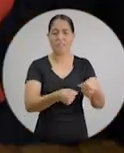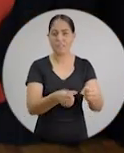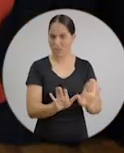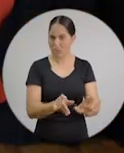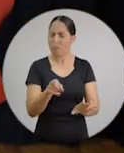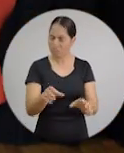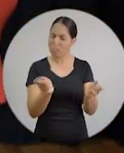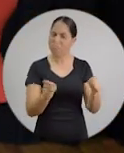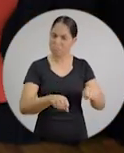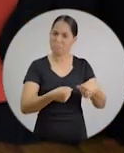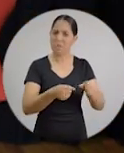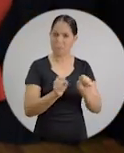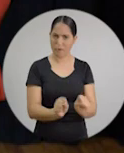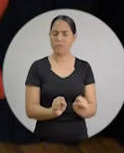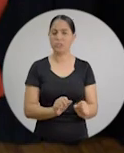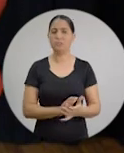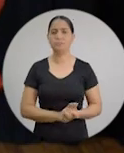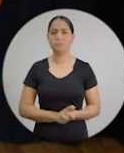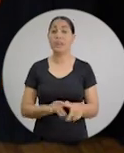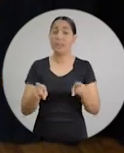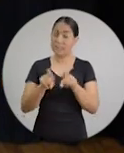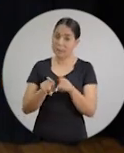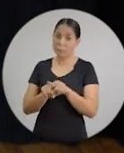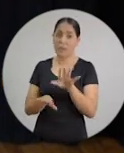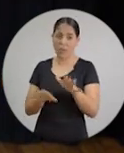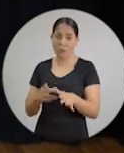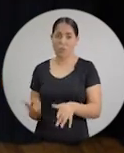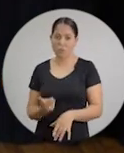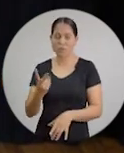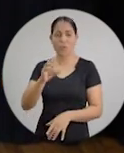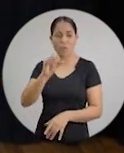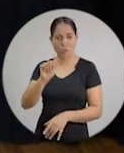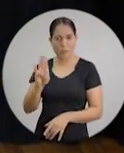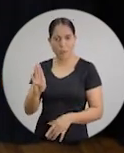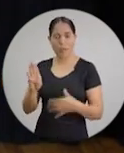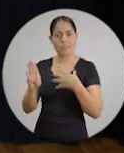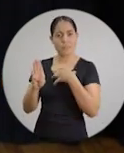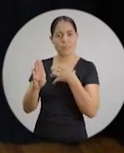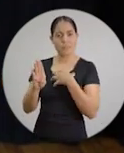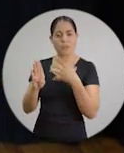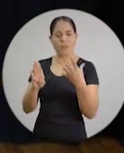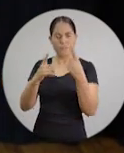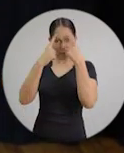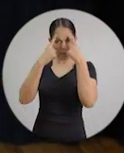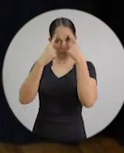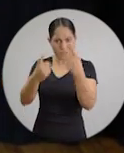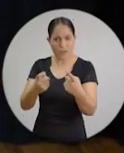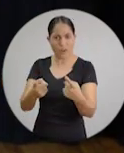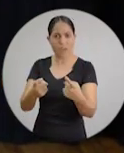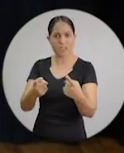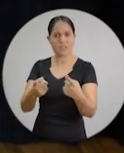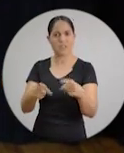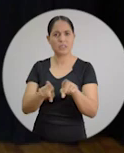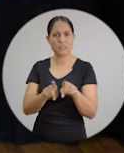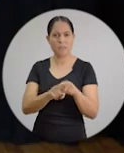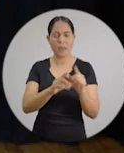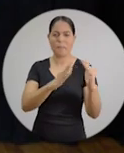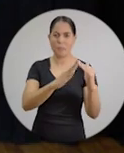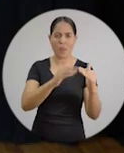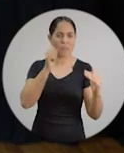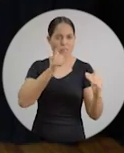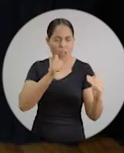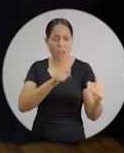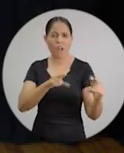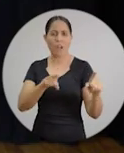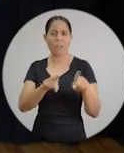defesa. Eu acredito que esta súmula vem reafirmar alguns valores da OAB. Primeiro, nesta questão da violência doméstica, violência